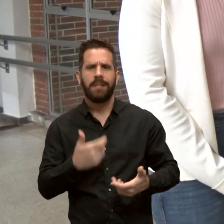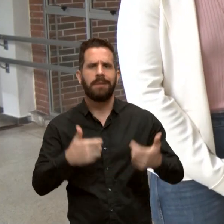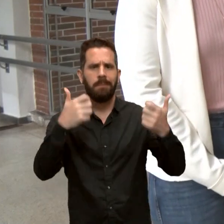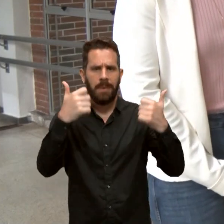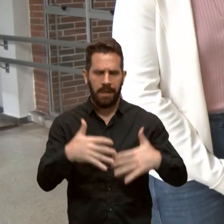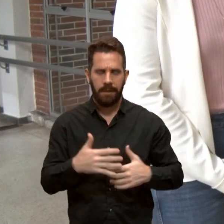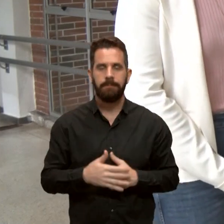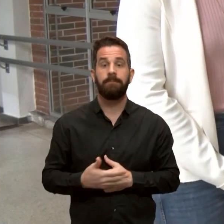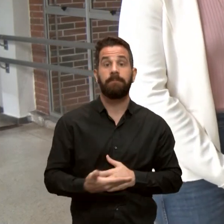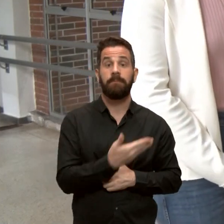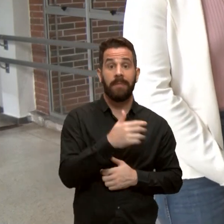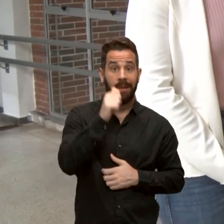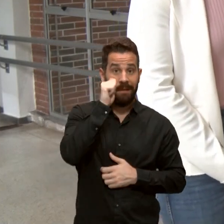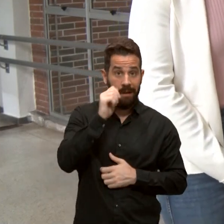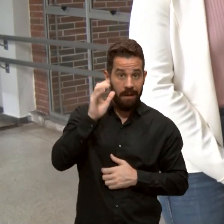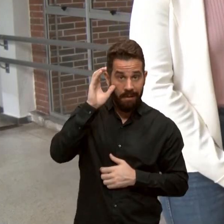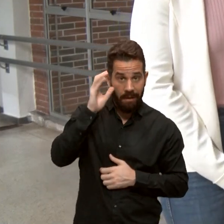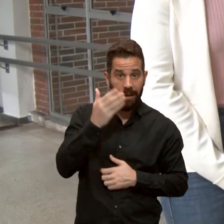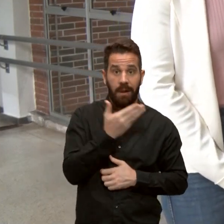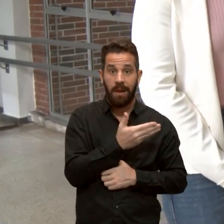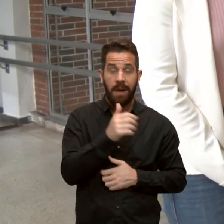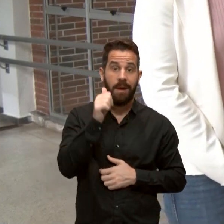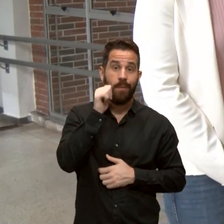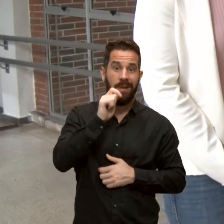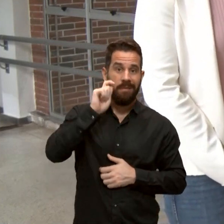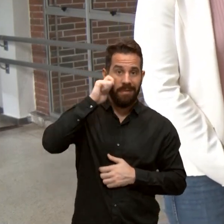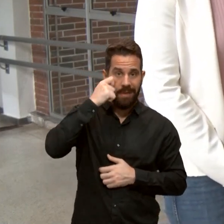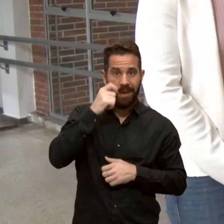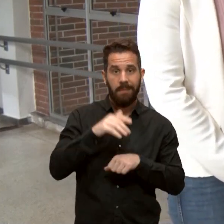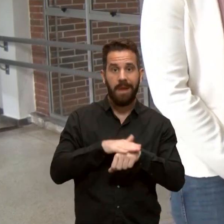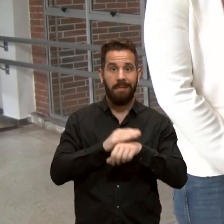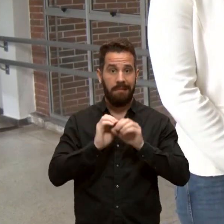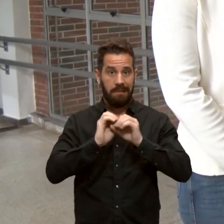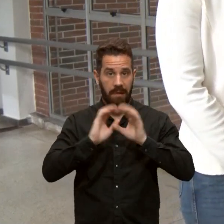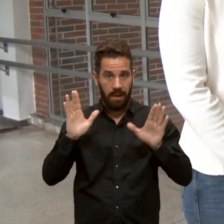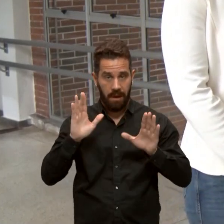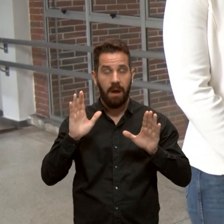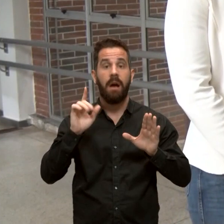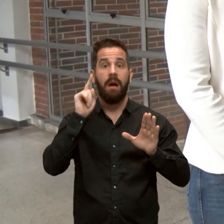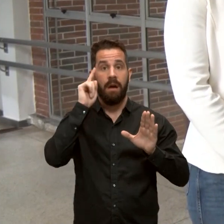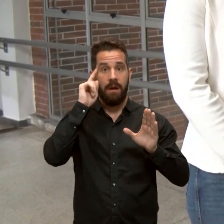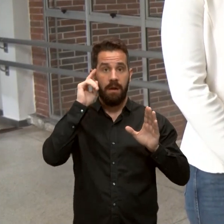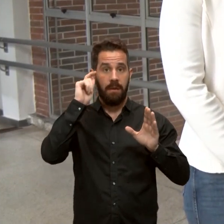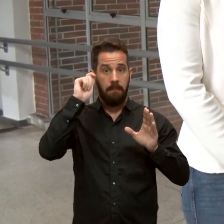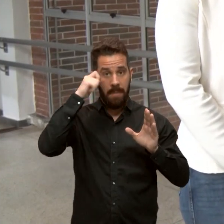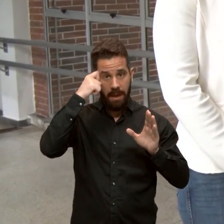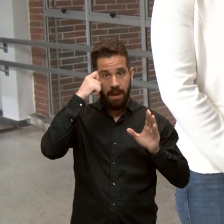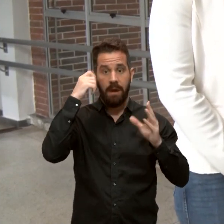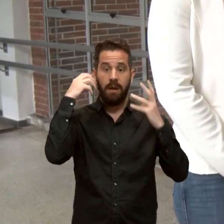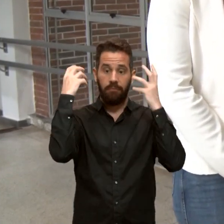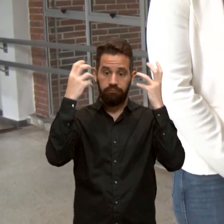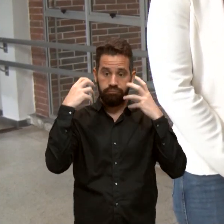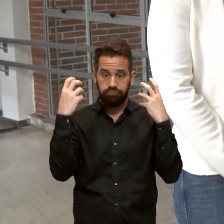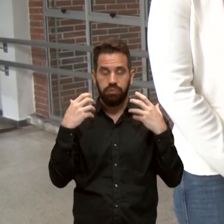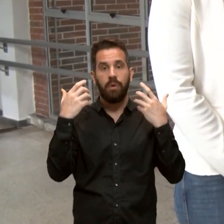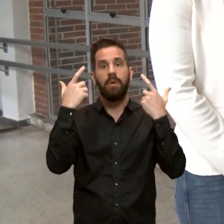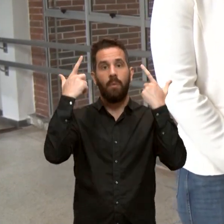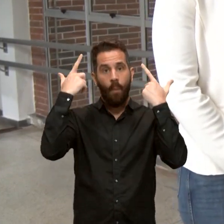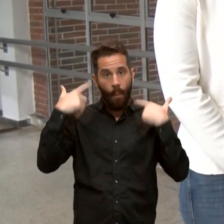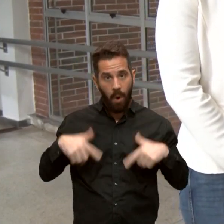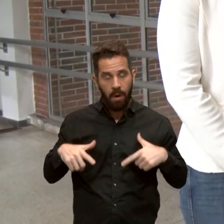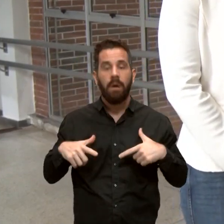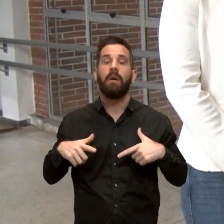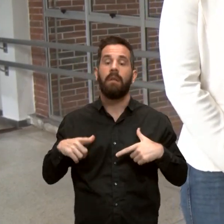Eu sou a Ana Clelma, uma mulher negra de pele clara, tenho cabelos pretos de tamanho médio, alisados e